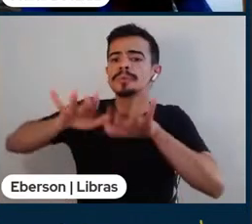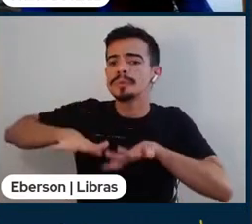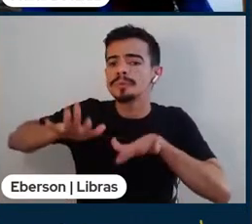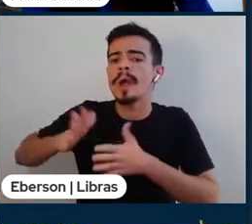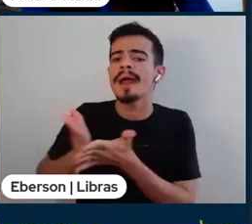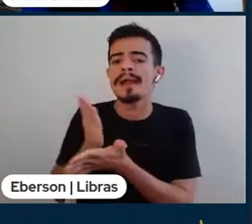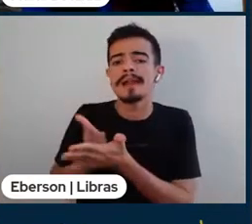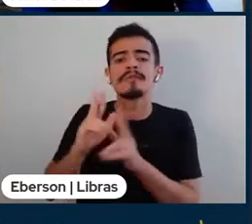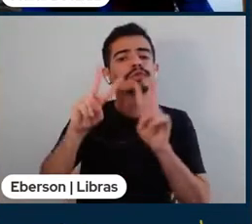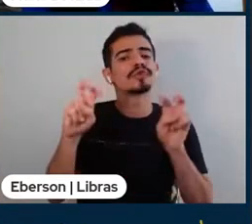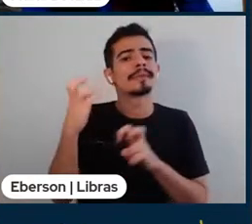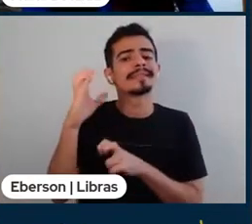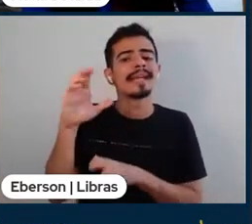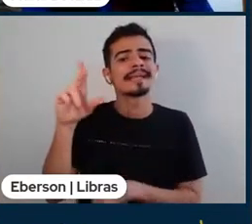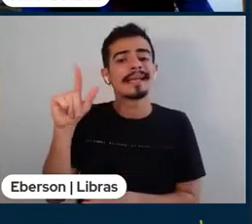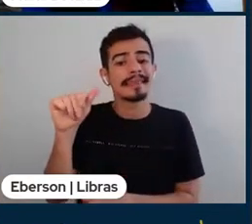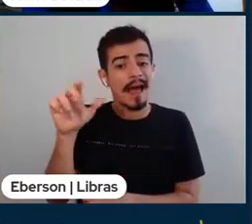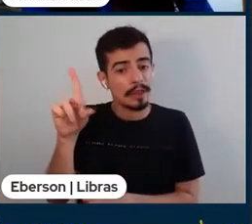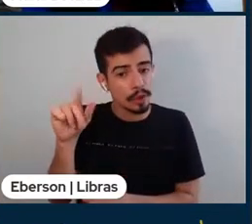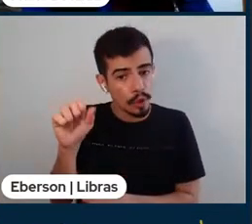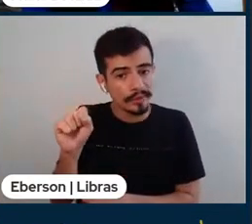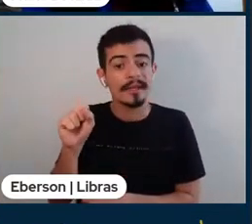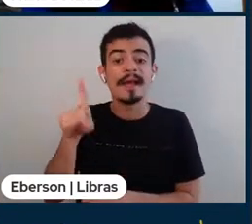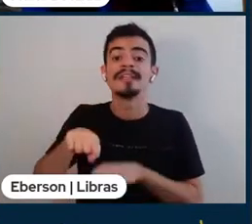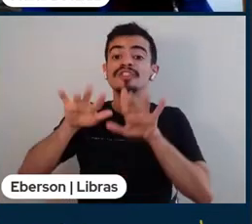português. Então, isso é muito legal.